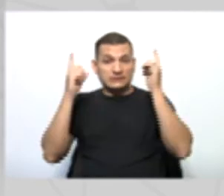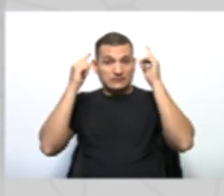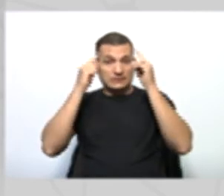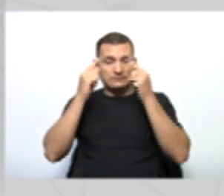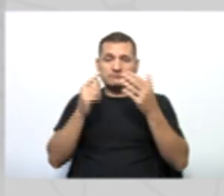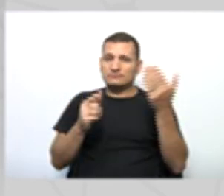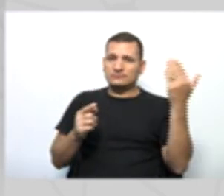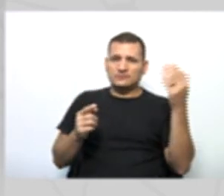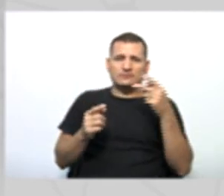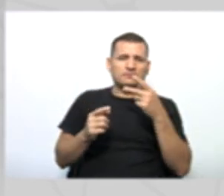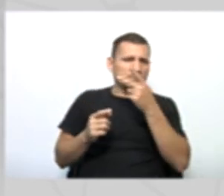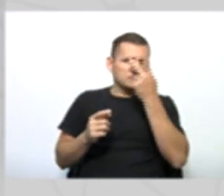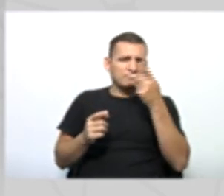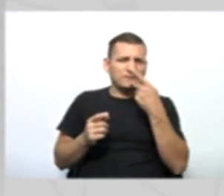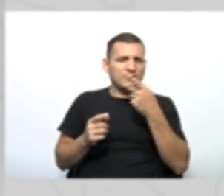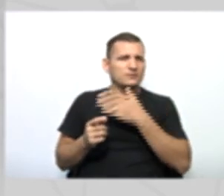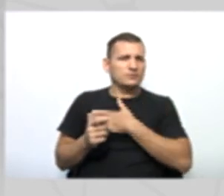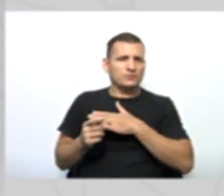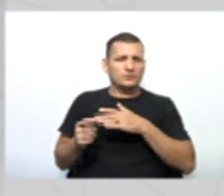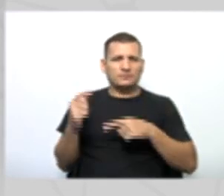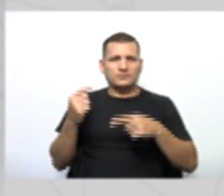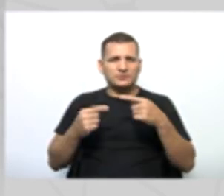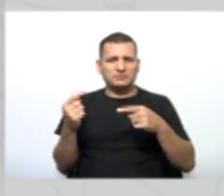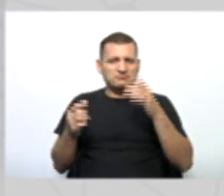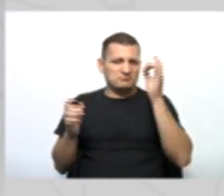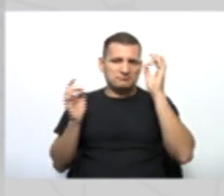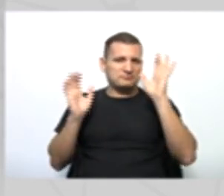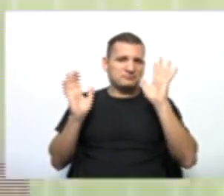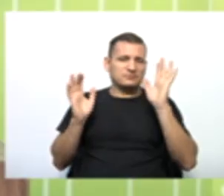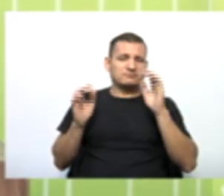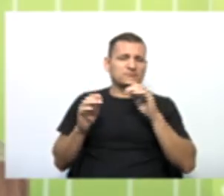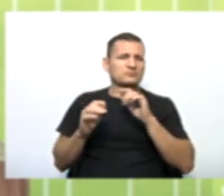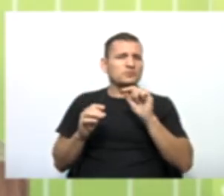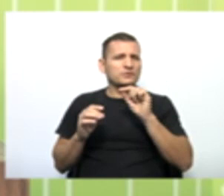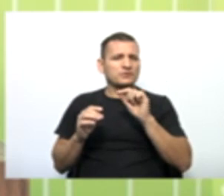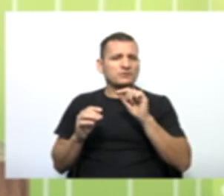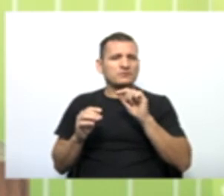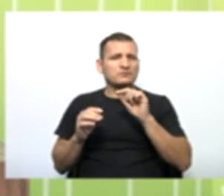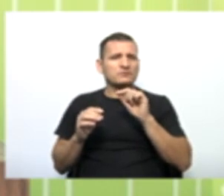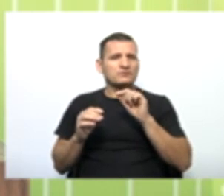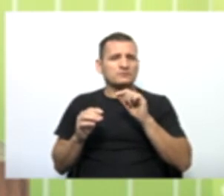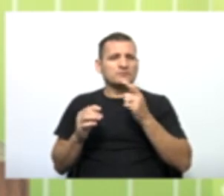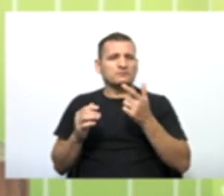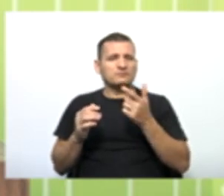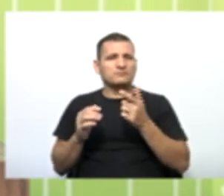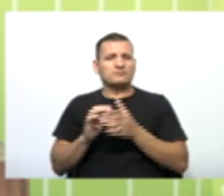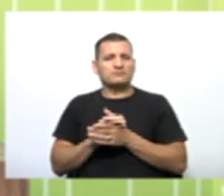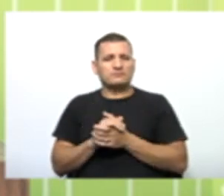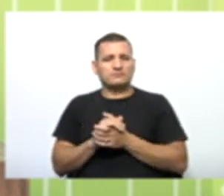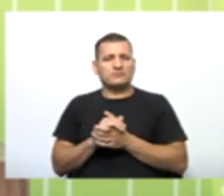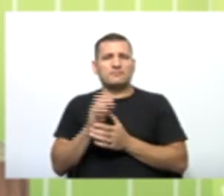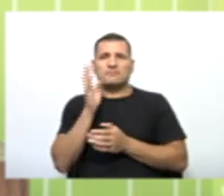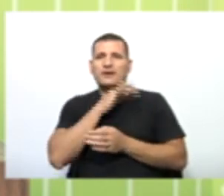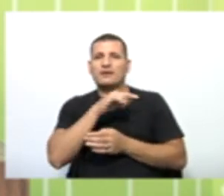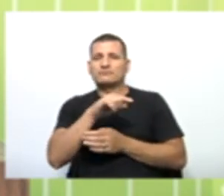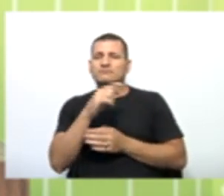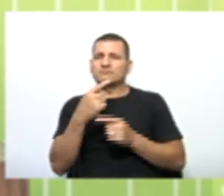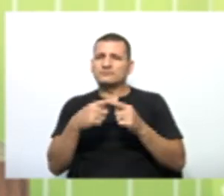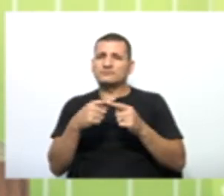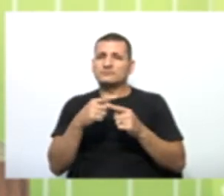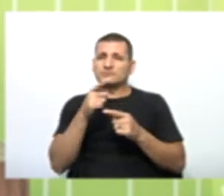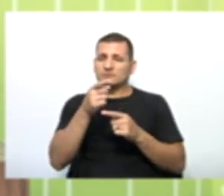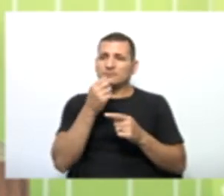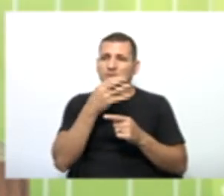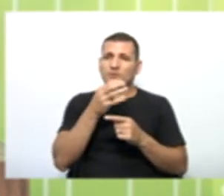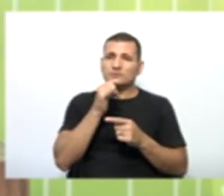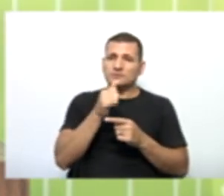gosta de política, que não se importa, que não quer saber, seria considerado más pessoas, porque você só pode ser bom se